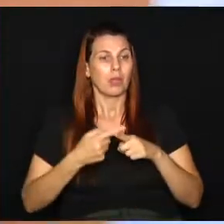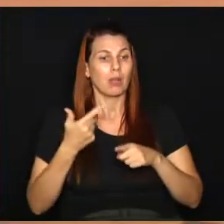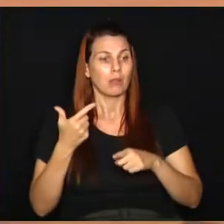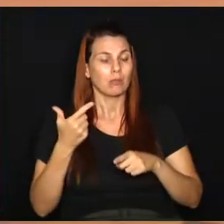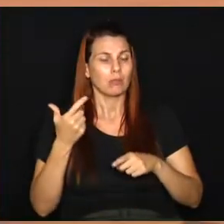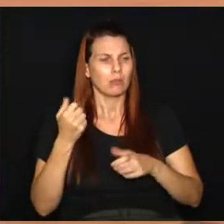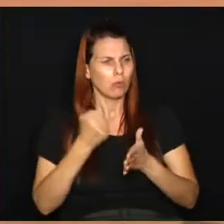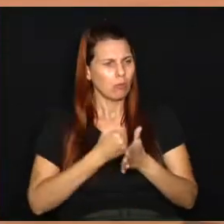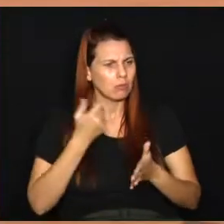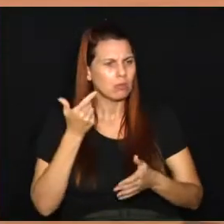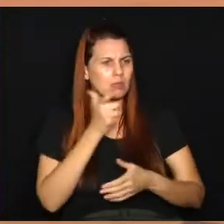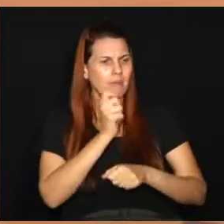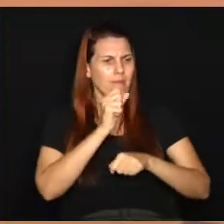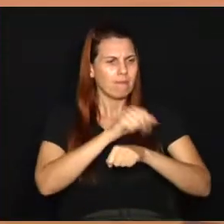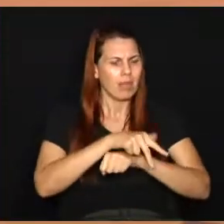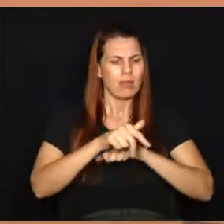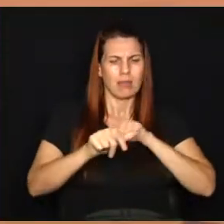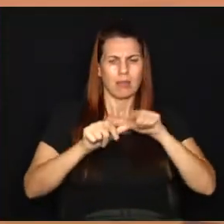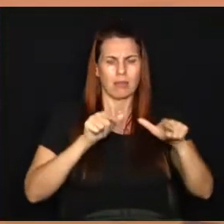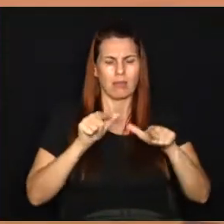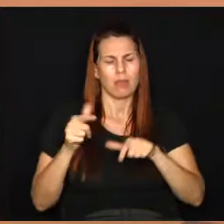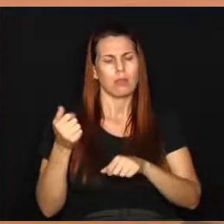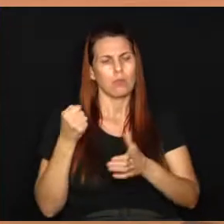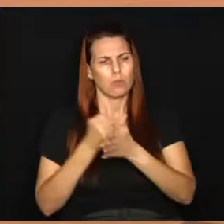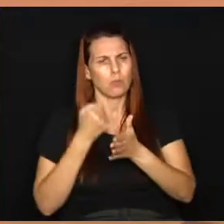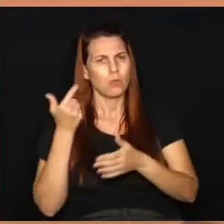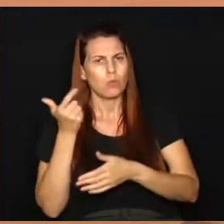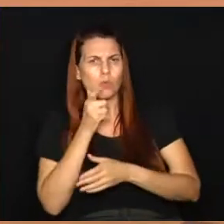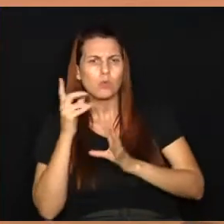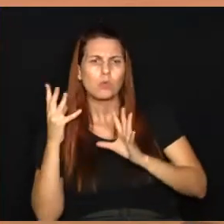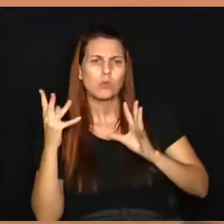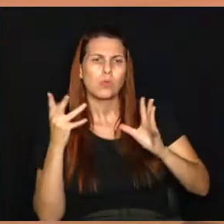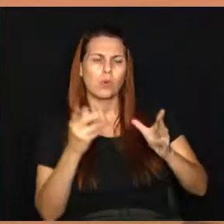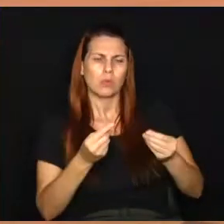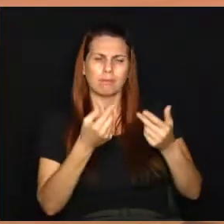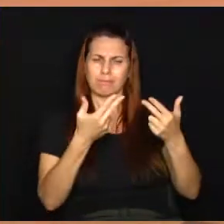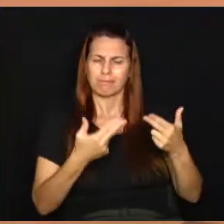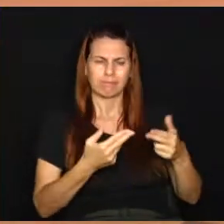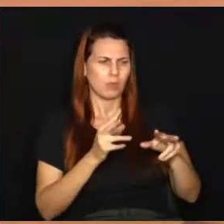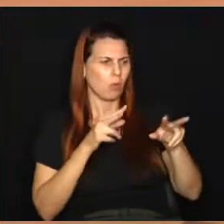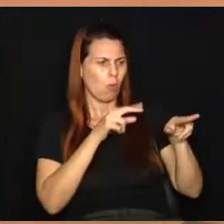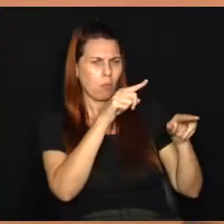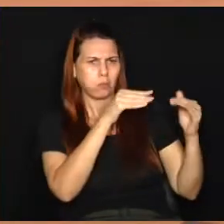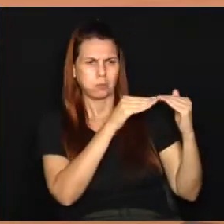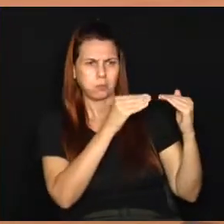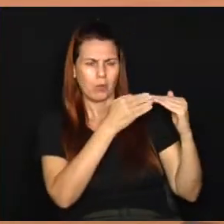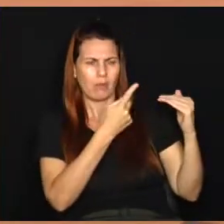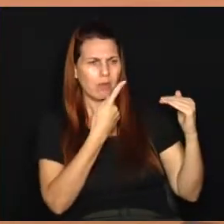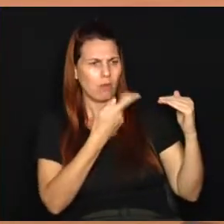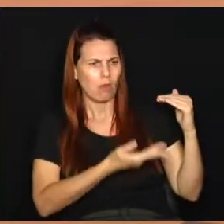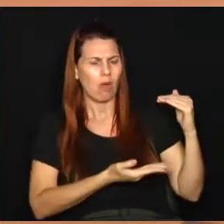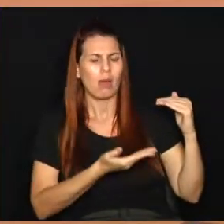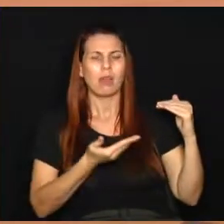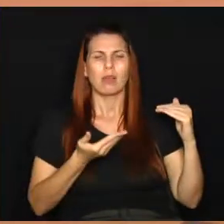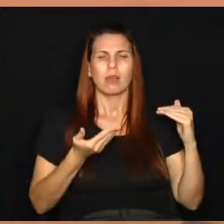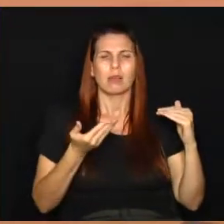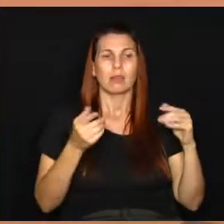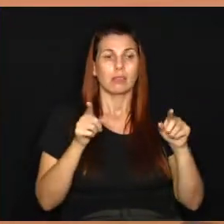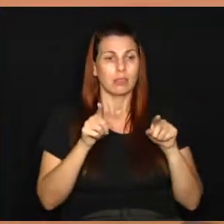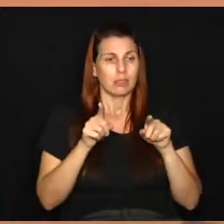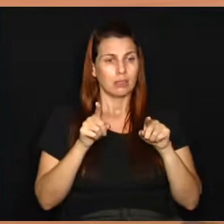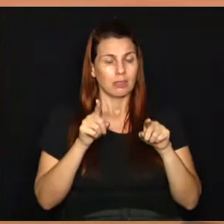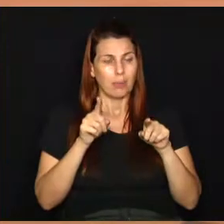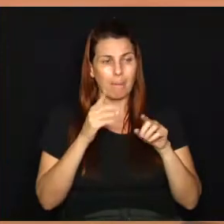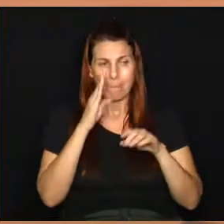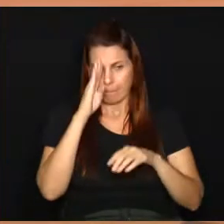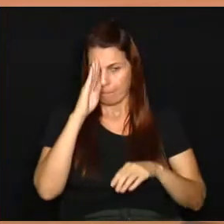trabalho, para dar conta desses transtornos todos que a Mariana já citou. E aí vem uma fala do